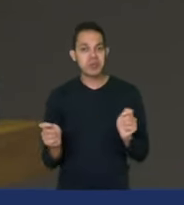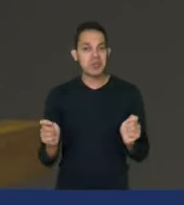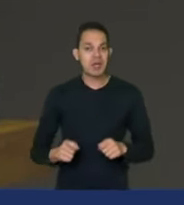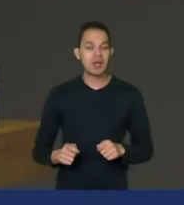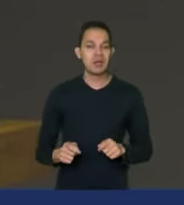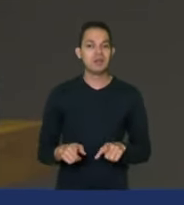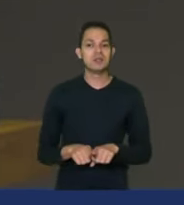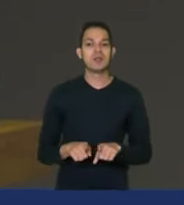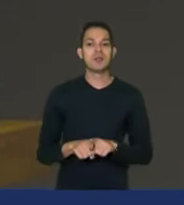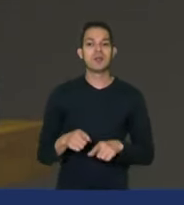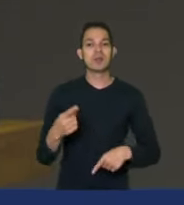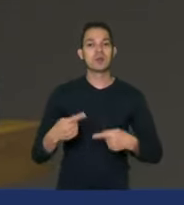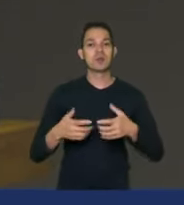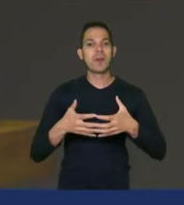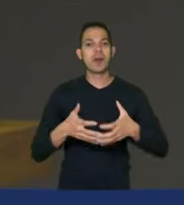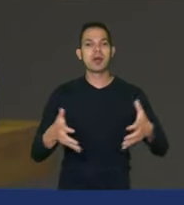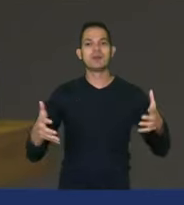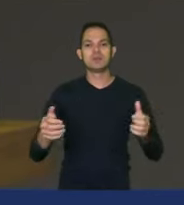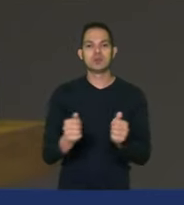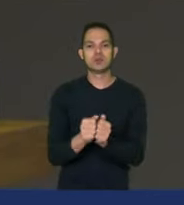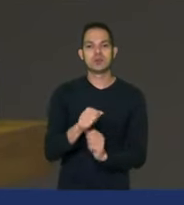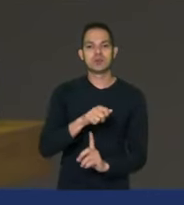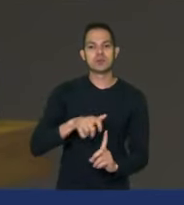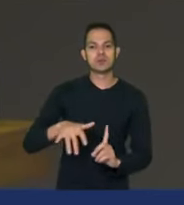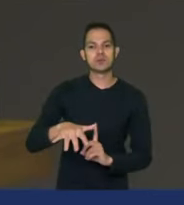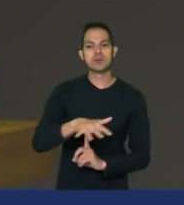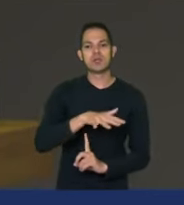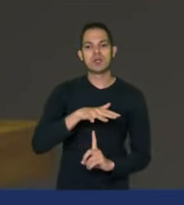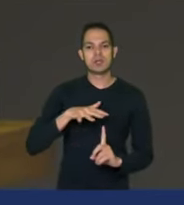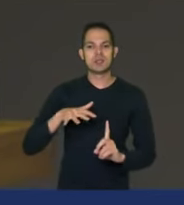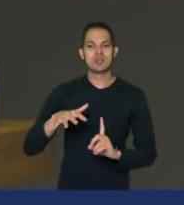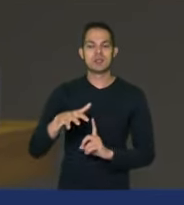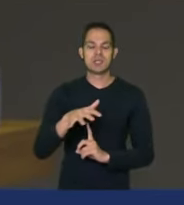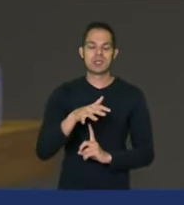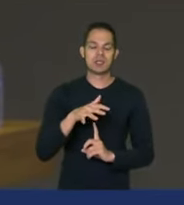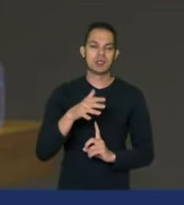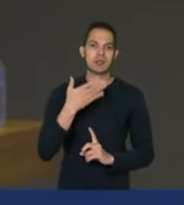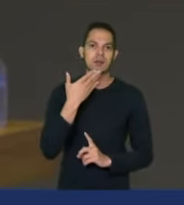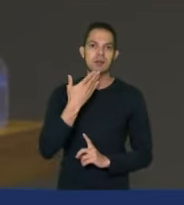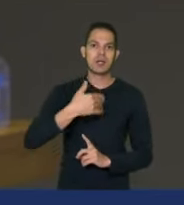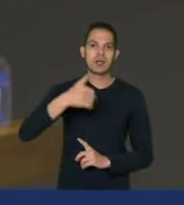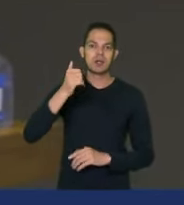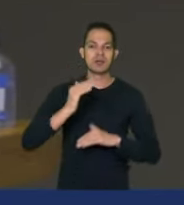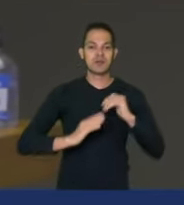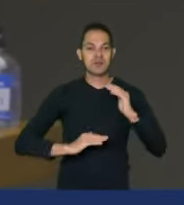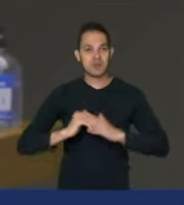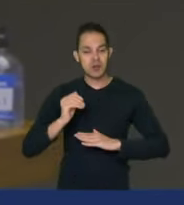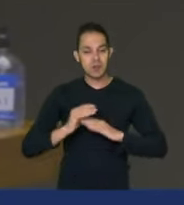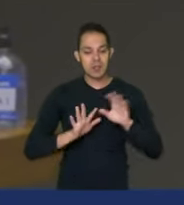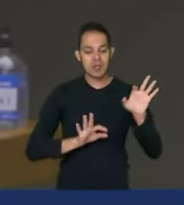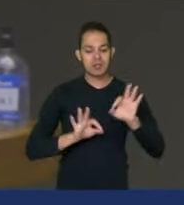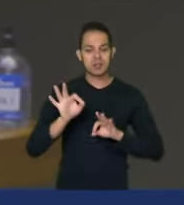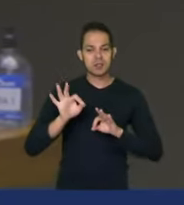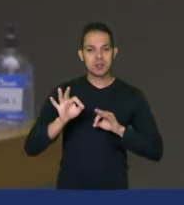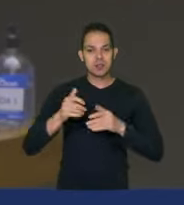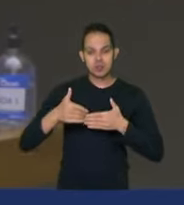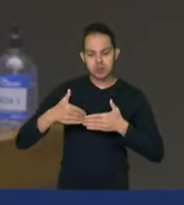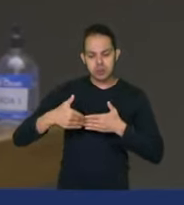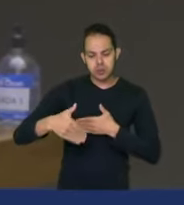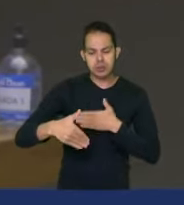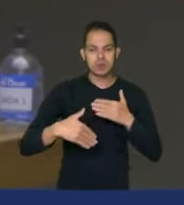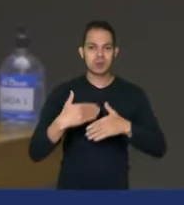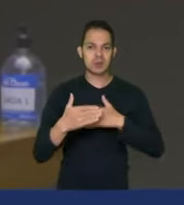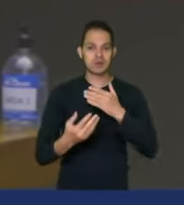realizando um debate amplo com a sociedade para se chegar ao que seria a melhor forma de planejamento de longo prazo para o desenvolvimento